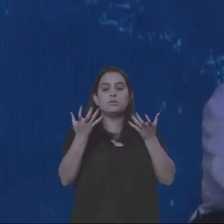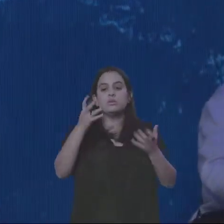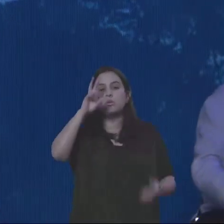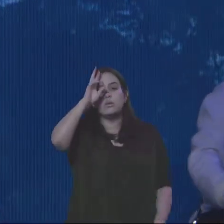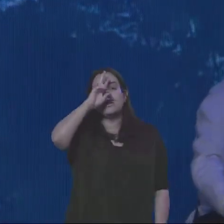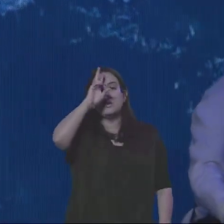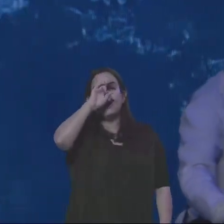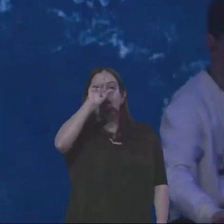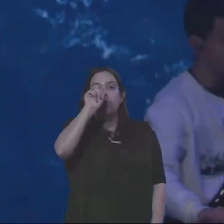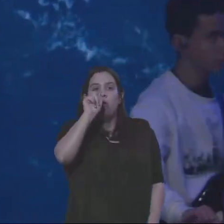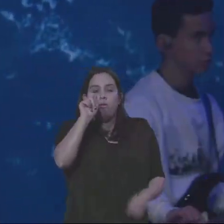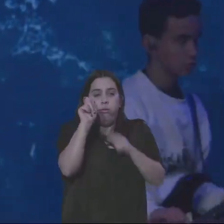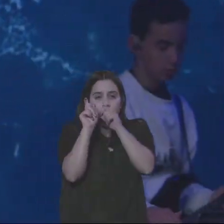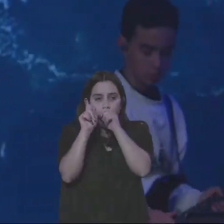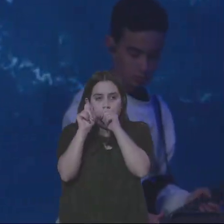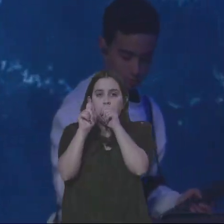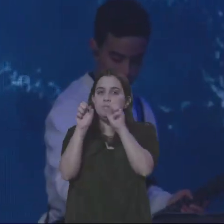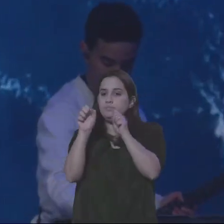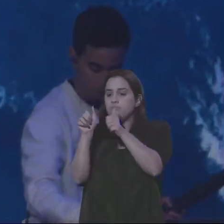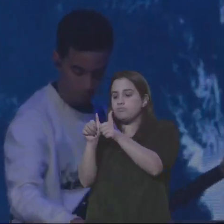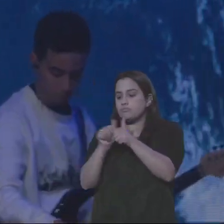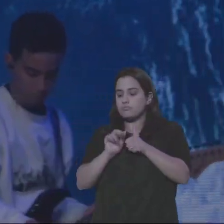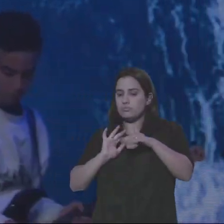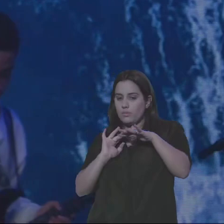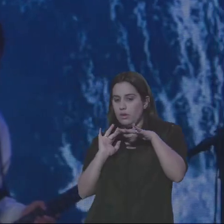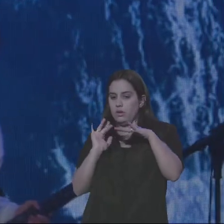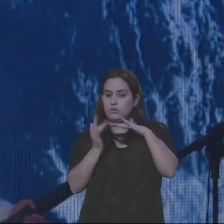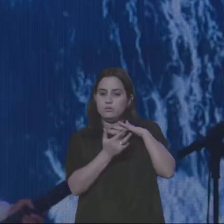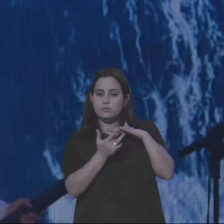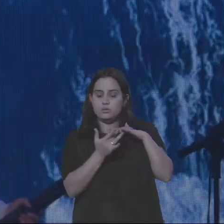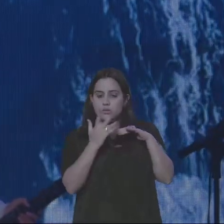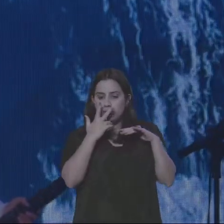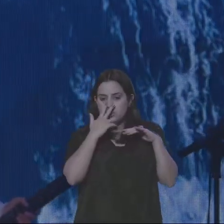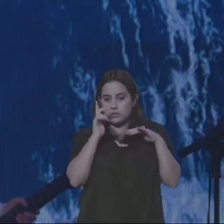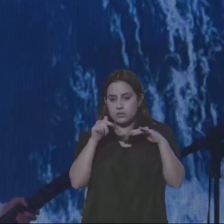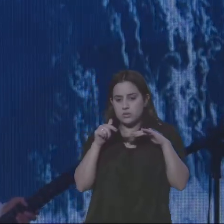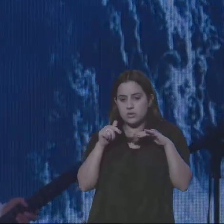Vocês, ó, sigam a gente nas redes sociais, que acho que é o